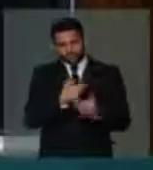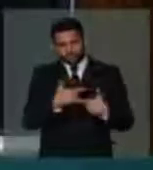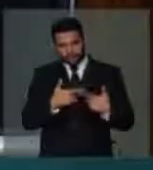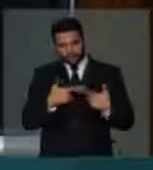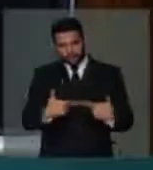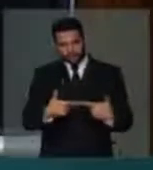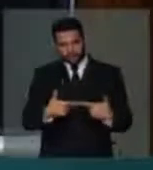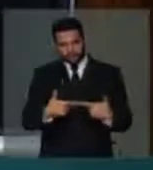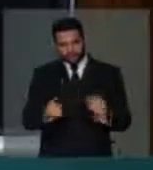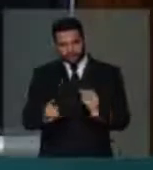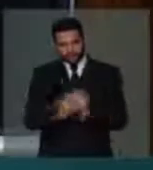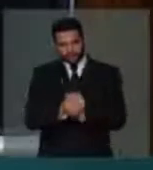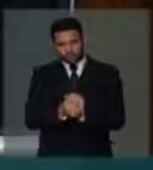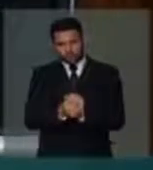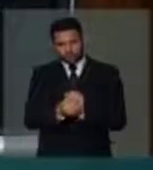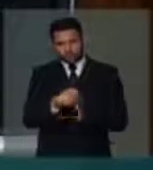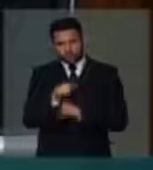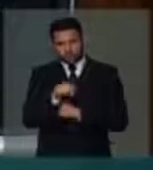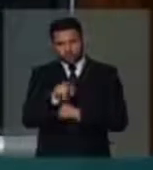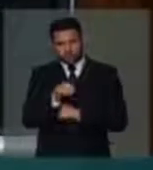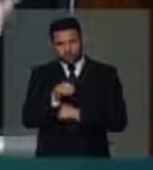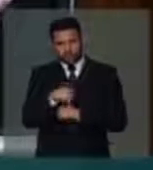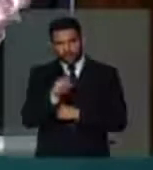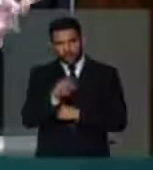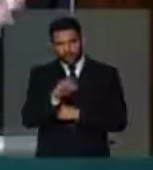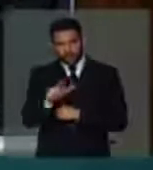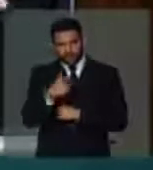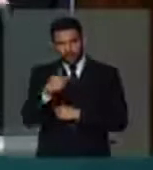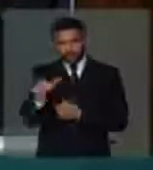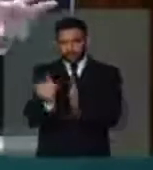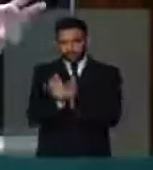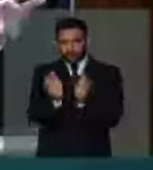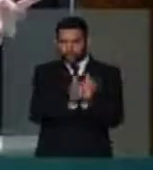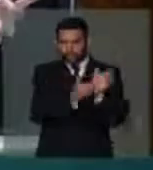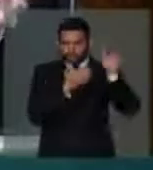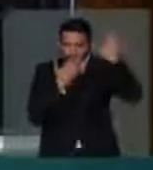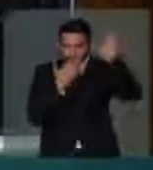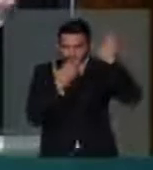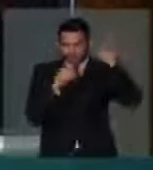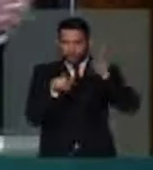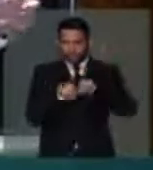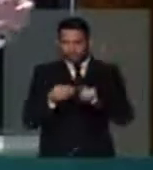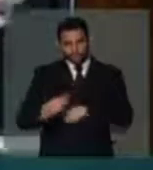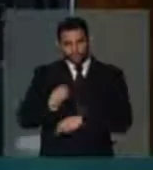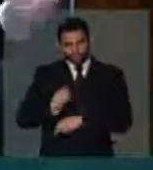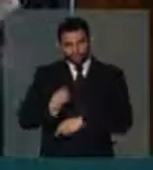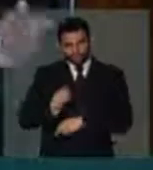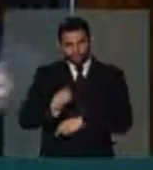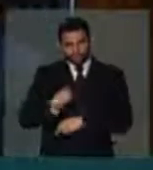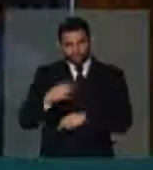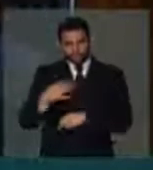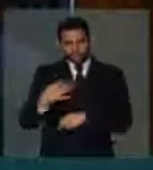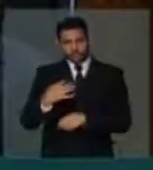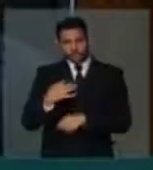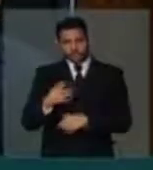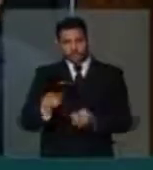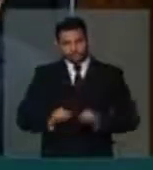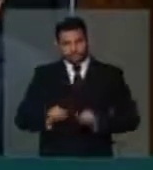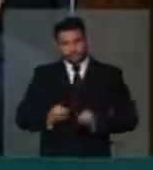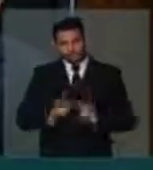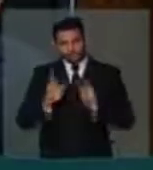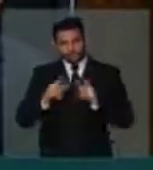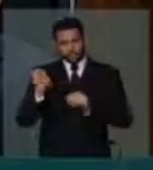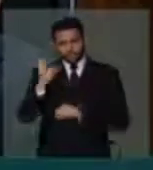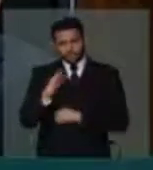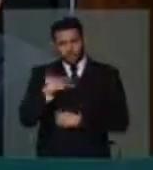luta junto com os Guarani e Kaiowá e com as demais etnias indígenas que hoje vivem esta situação em todo o